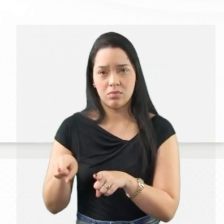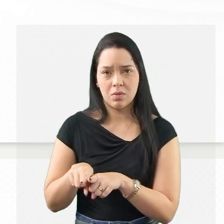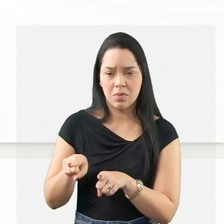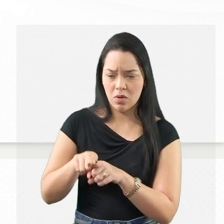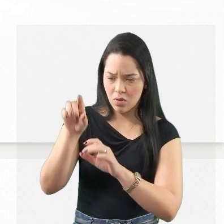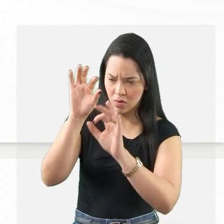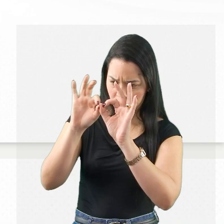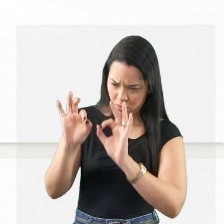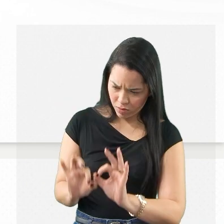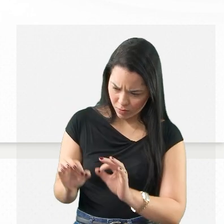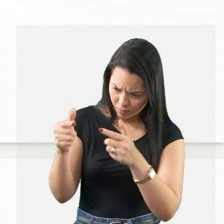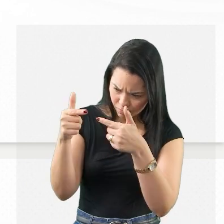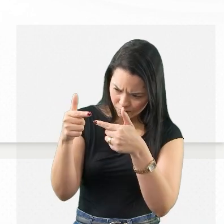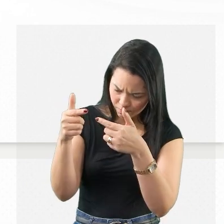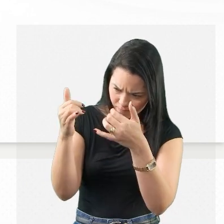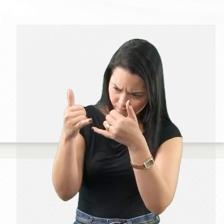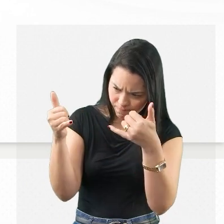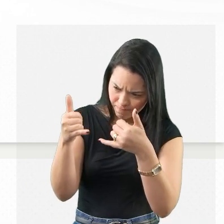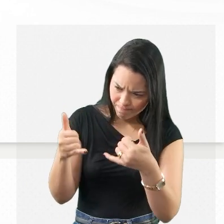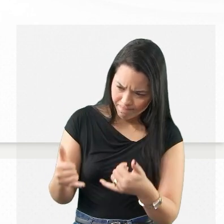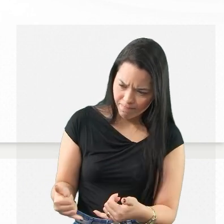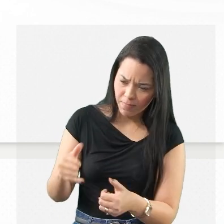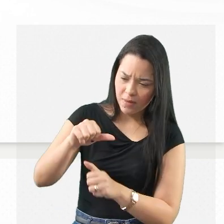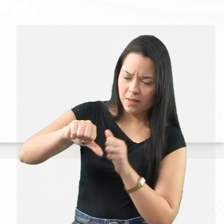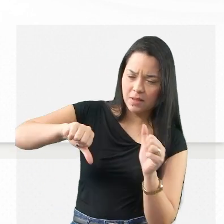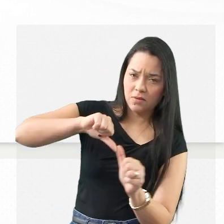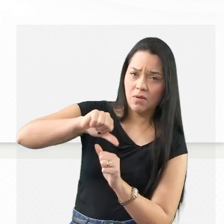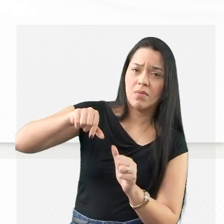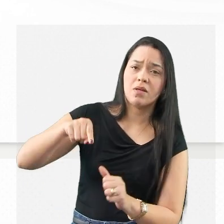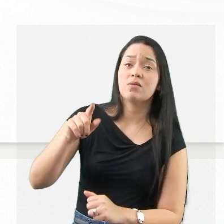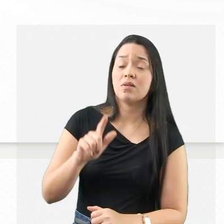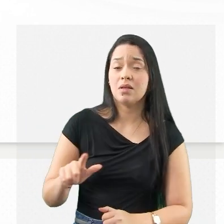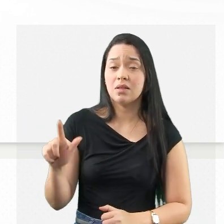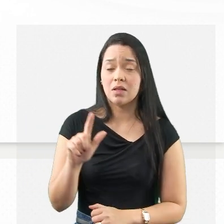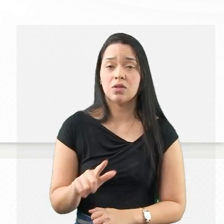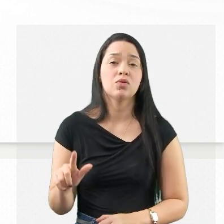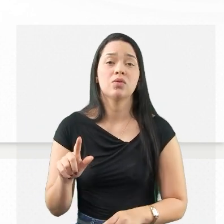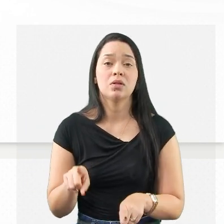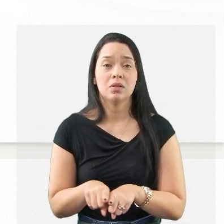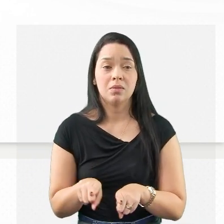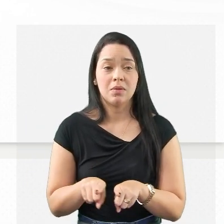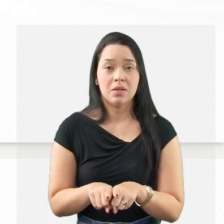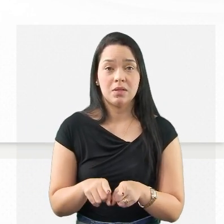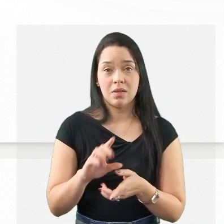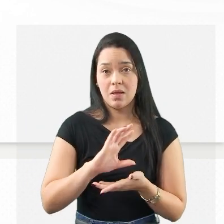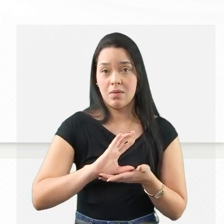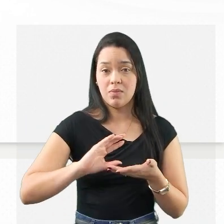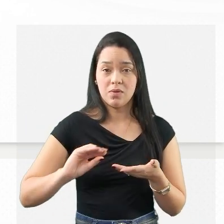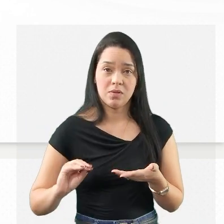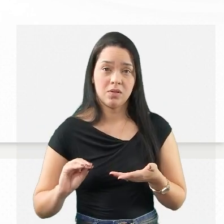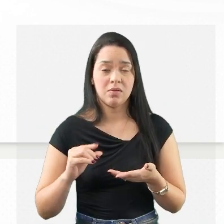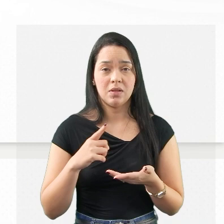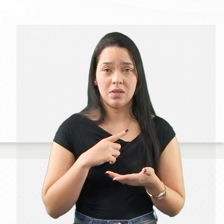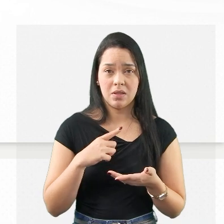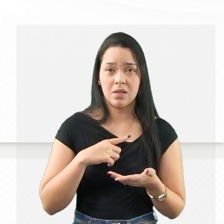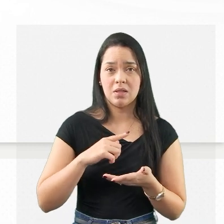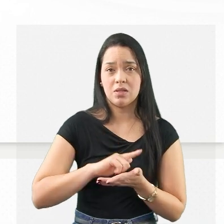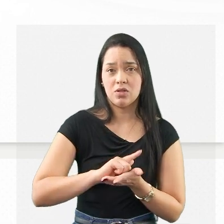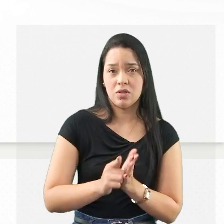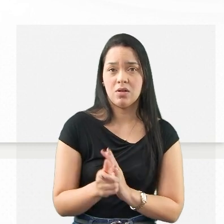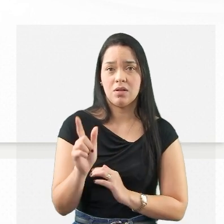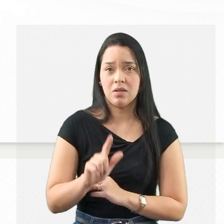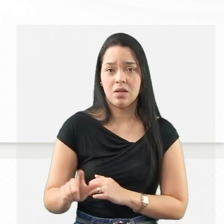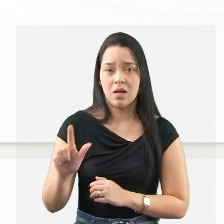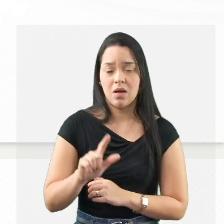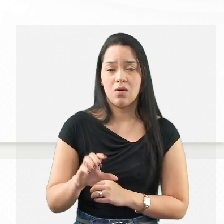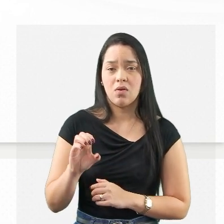arranjo literário, um arranjo artístico e transforma isso em literatura, sendo reproduzida por meio desse gênero literário